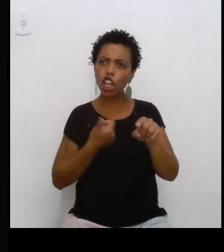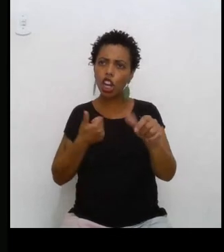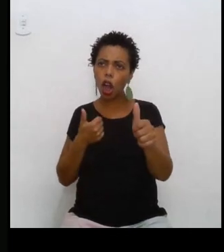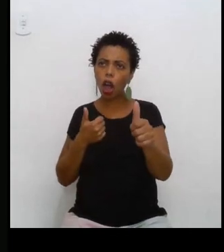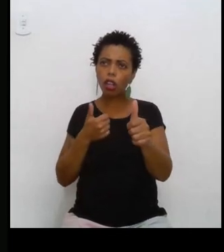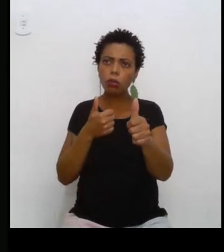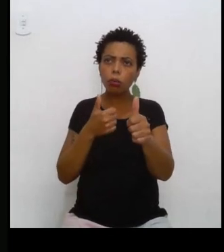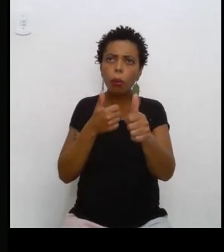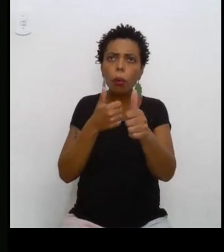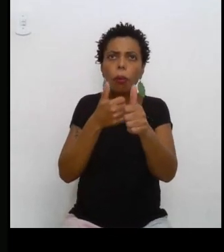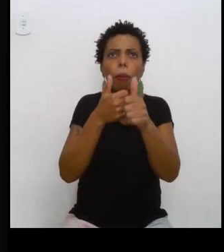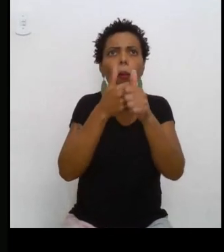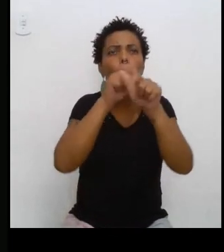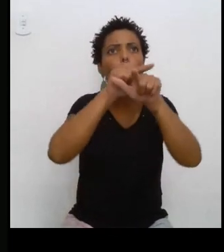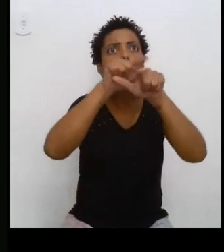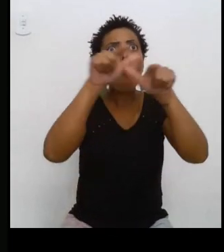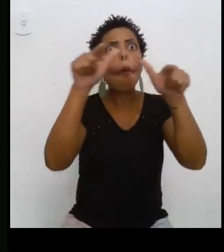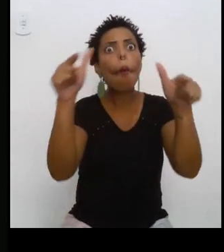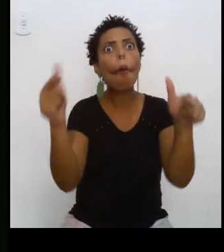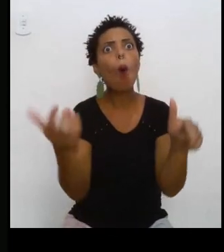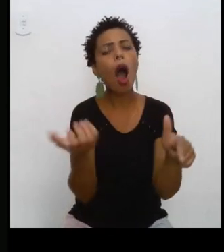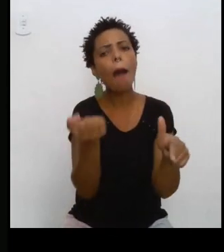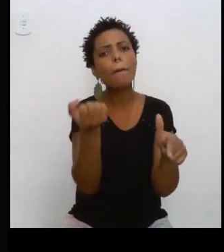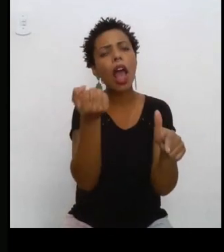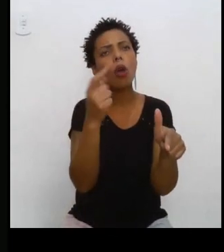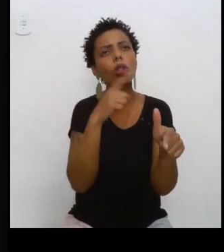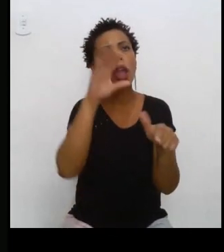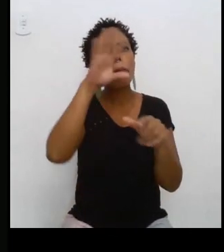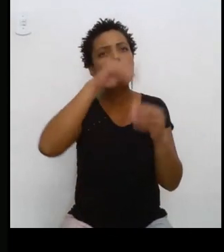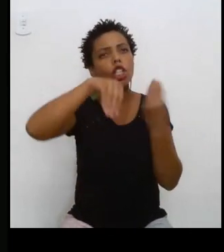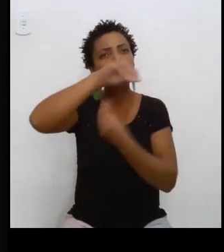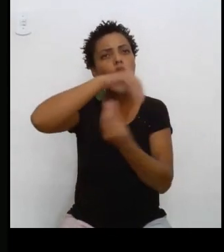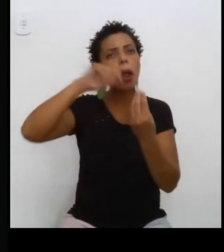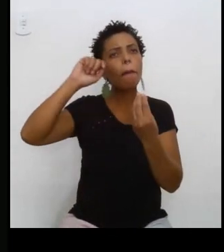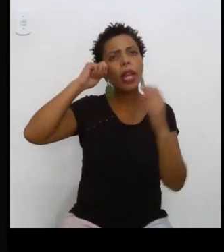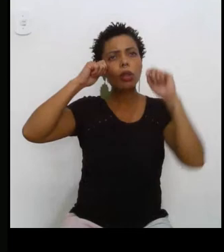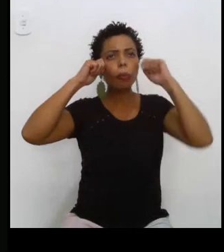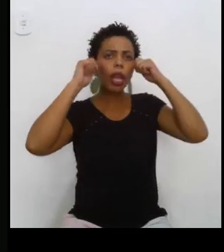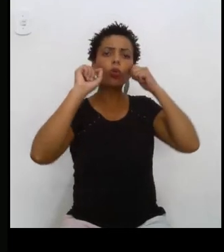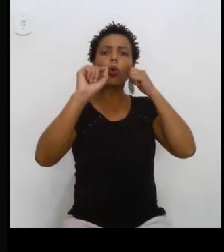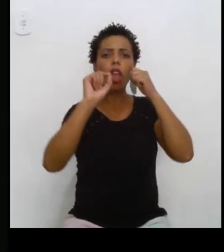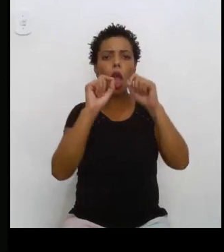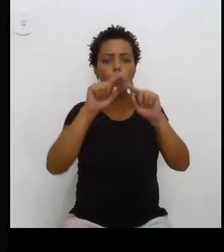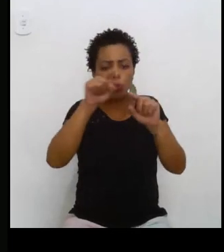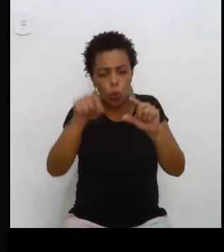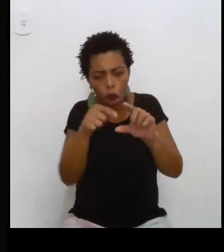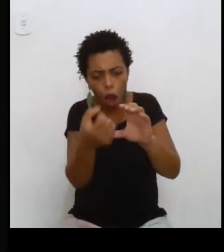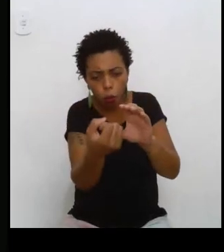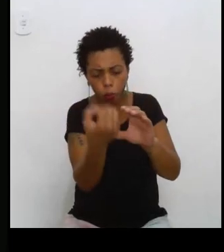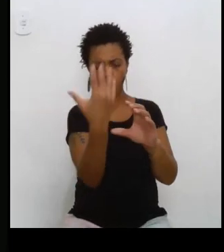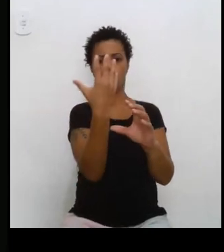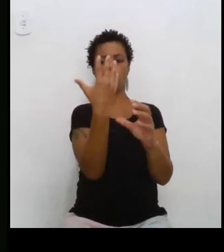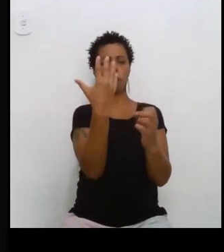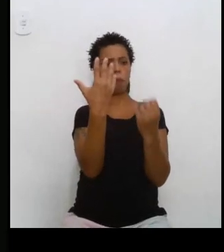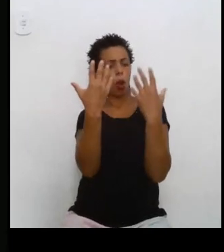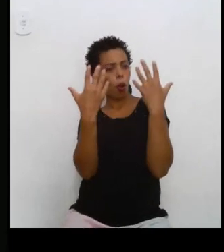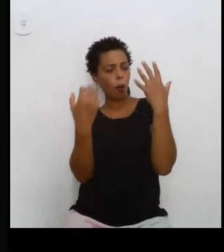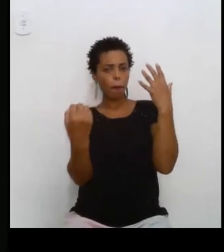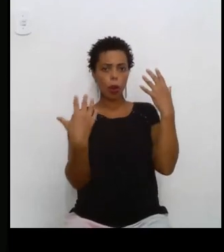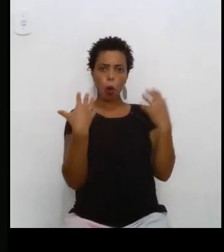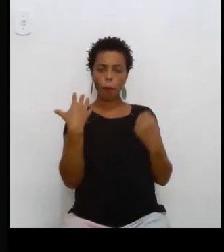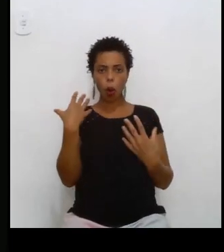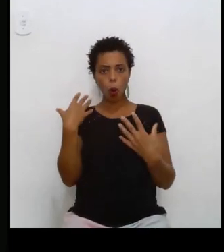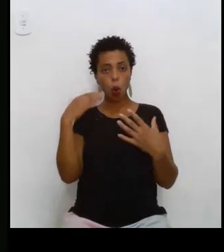Brown intercalado com manchas pretas que vendo as crateras ao fundo mas não aborda